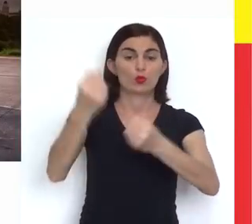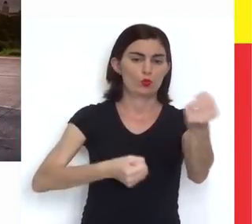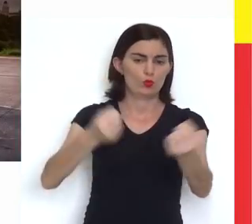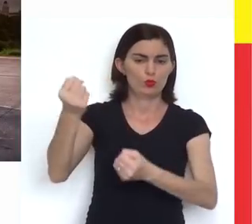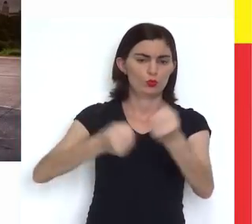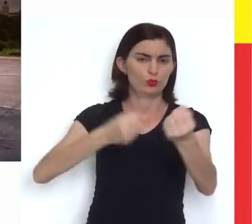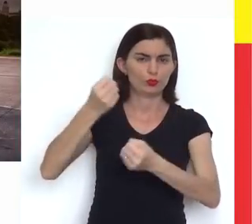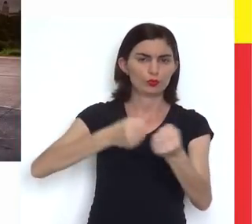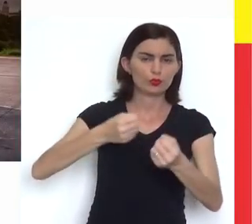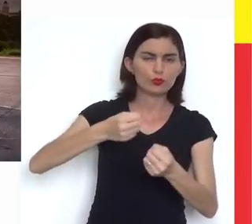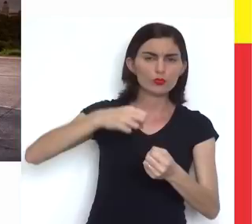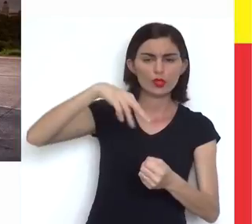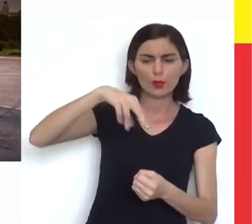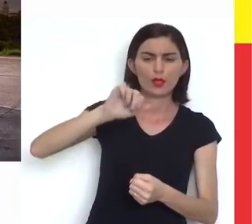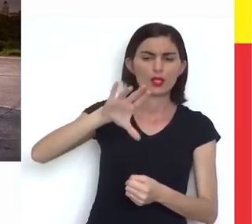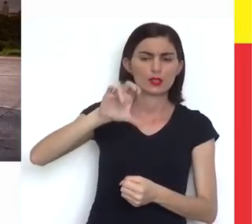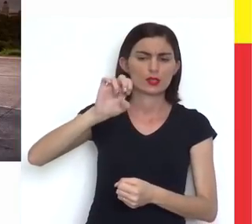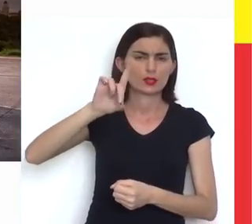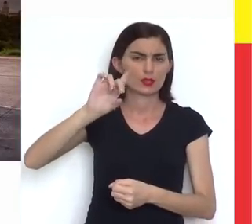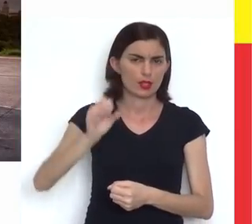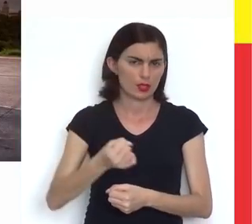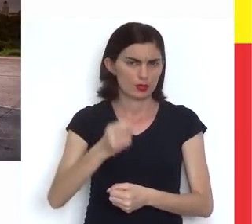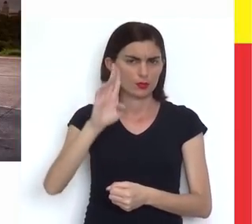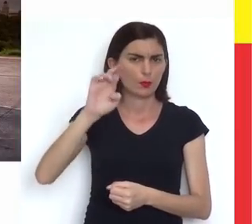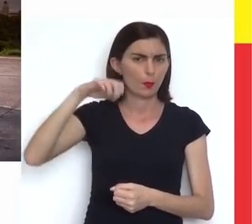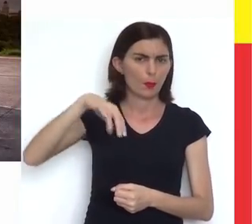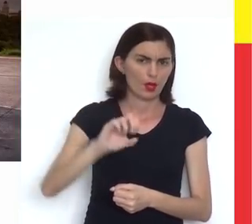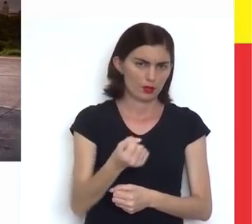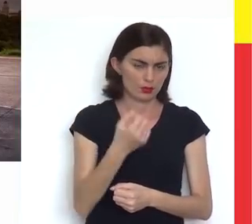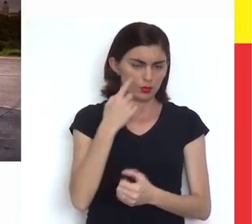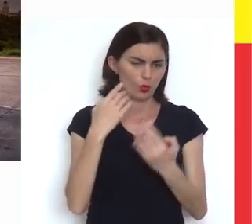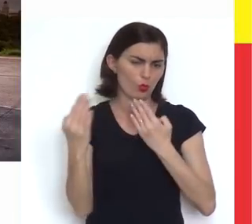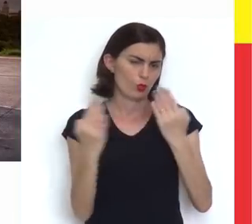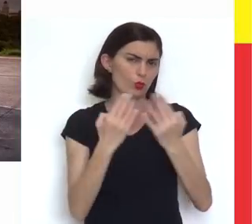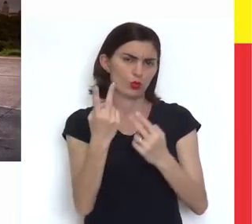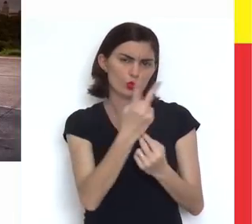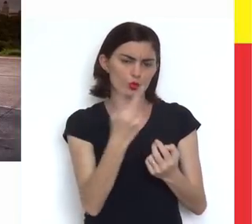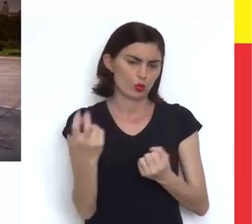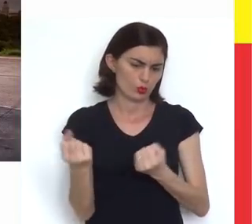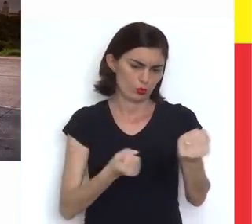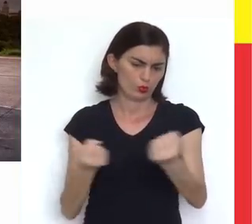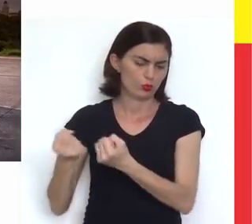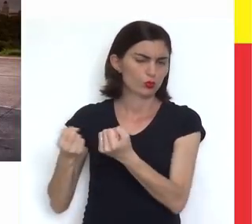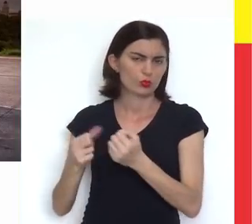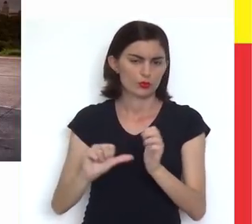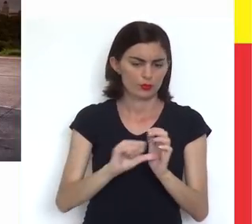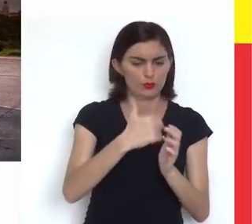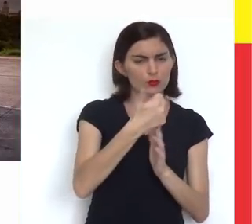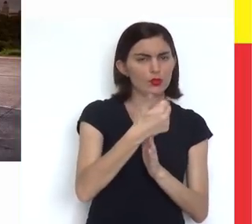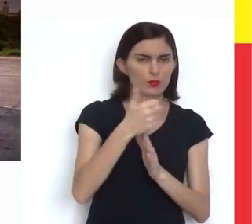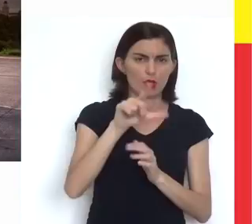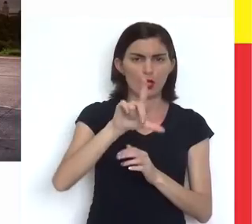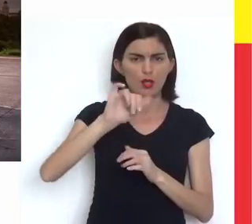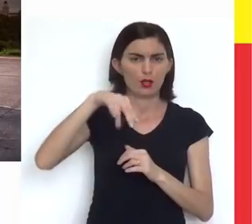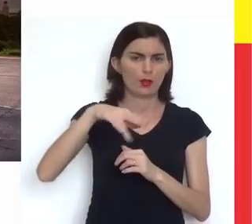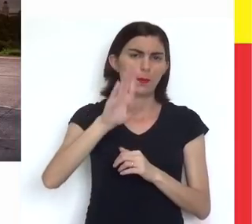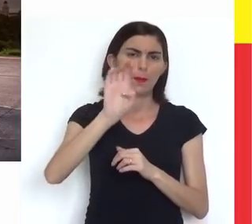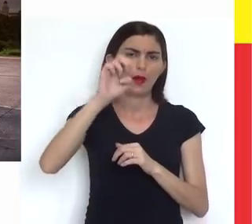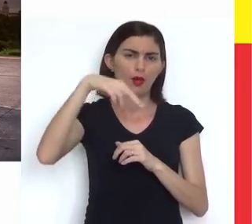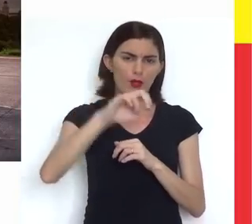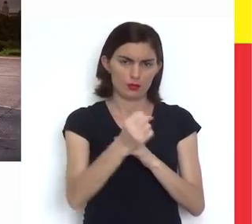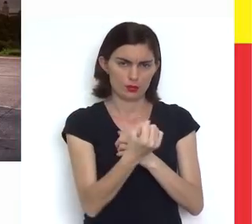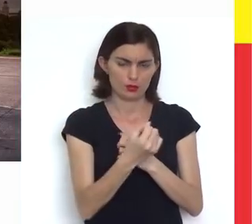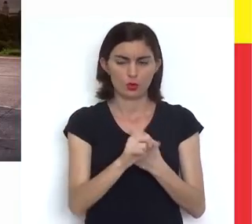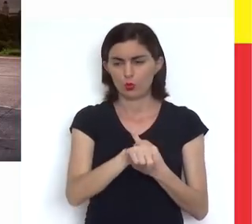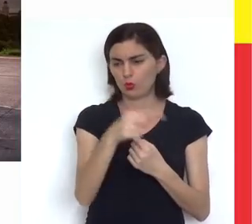carro, lá o dono da Mercedes-Benz. E a gente vai ter uma comparação nessa imagem de 2 automóveis. O primeiro automóvel da linha Benz,